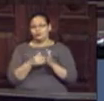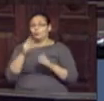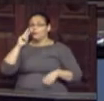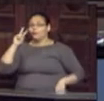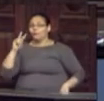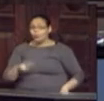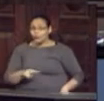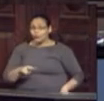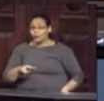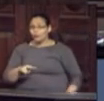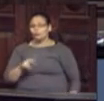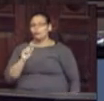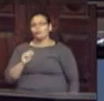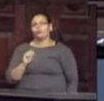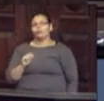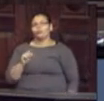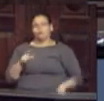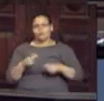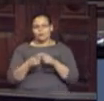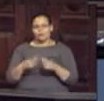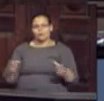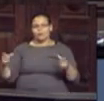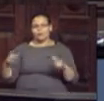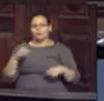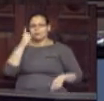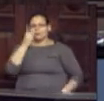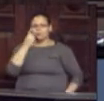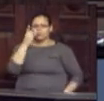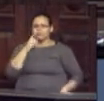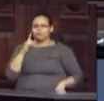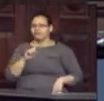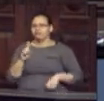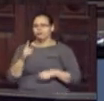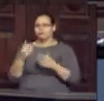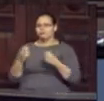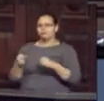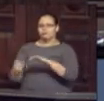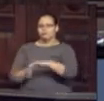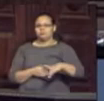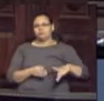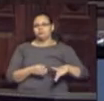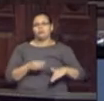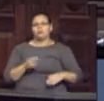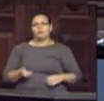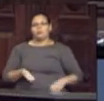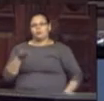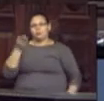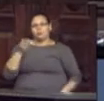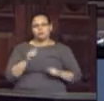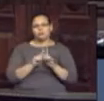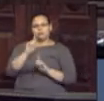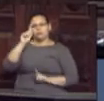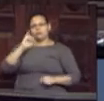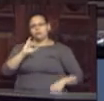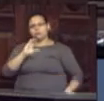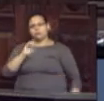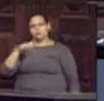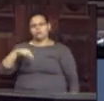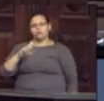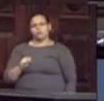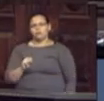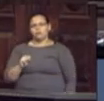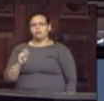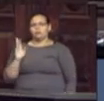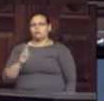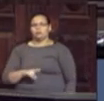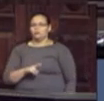viu que a ampla maioria dos deputados rejeitou a matéria de aumento da alíquota do ICMS. E o resultado não pode